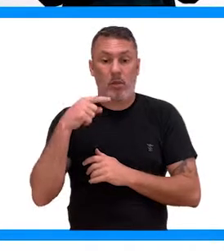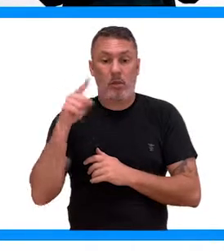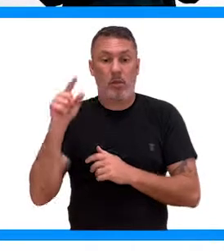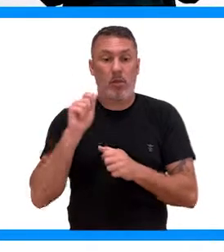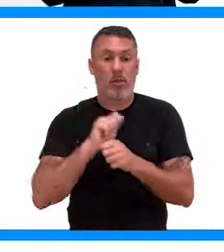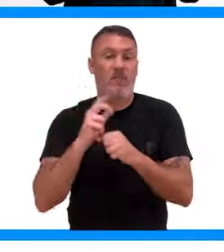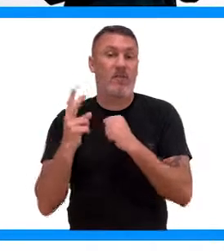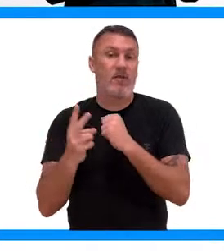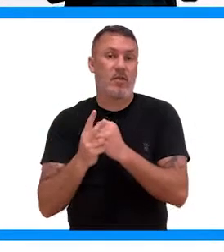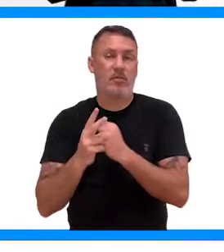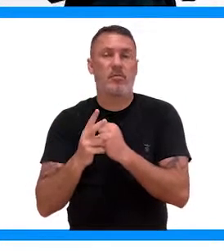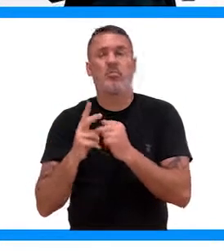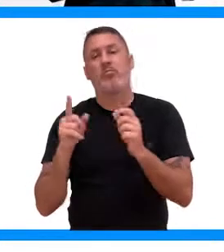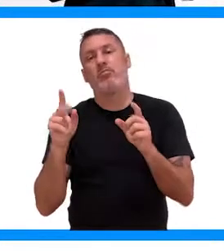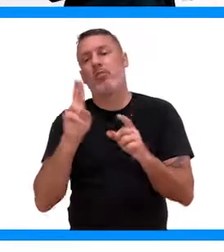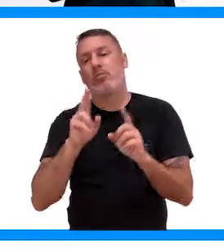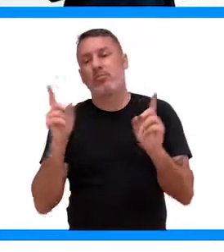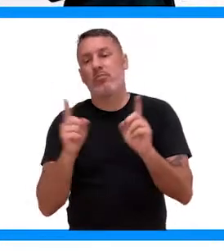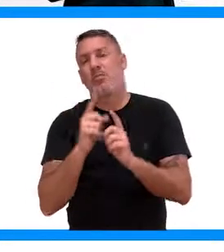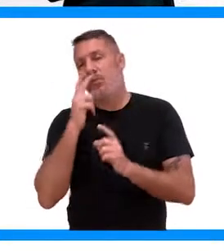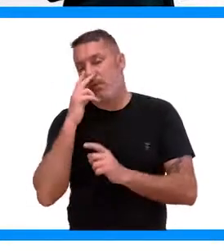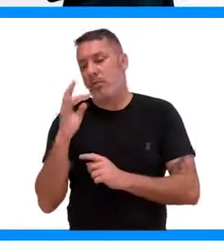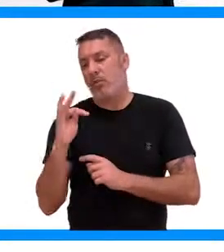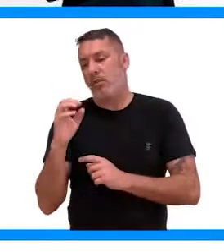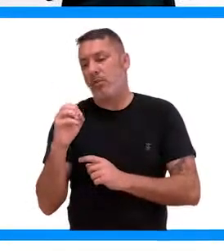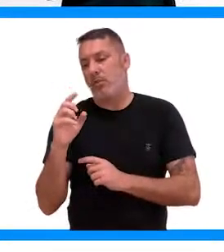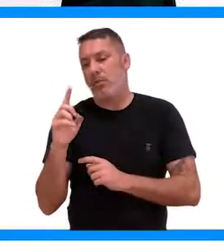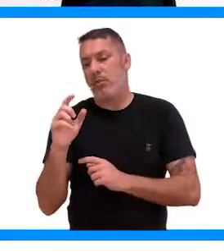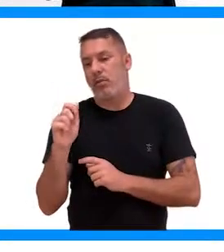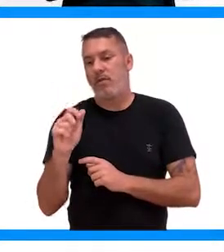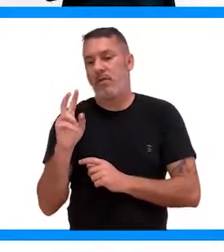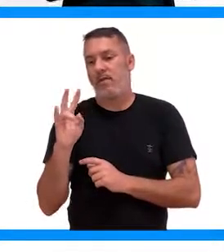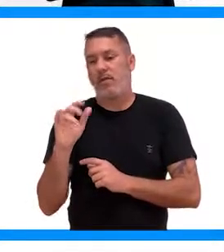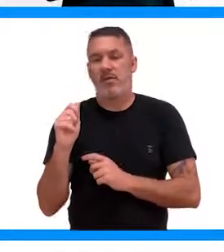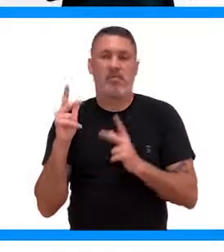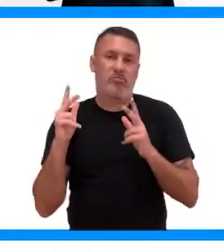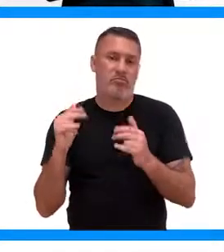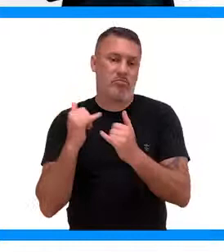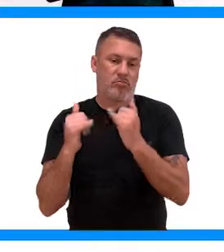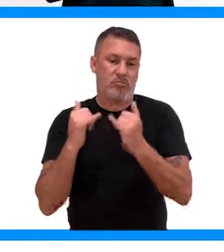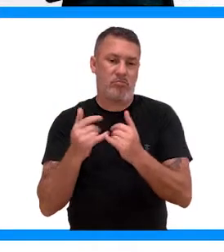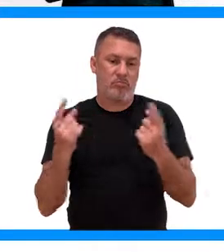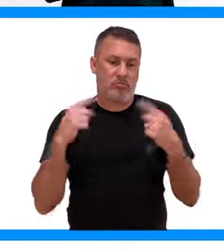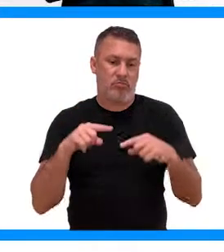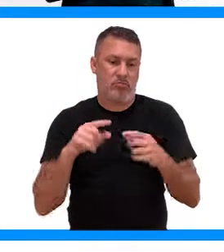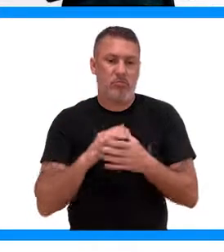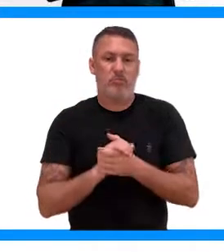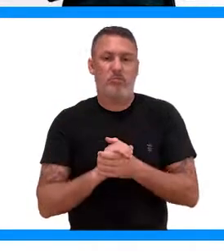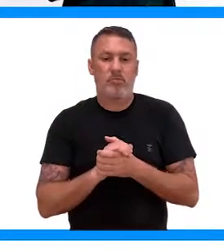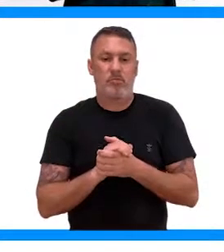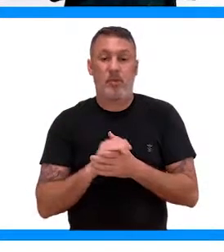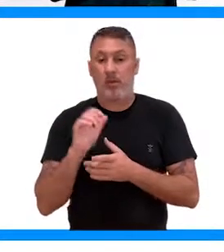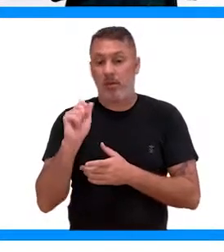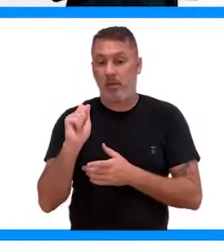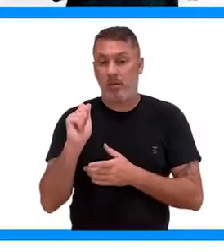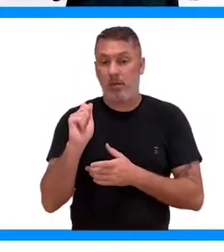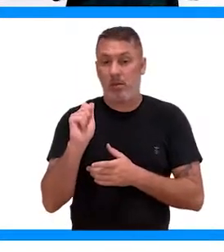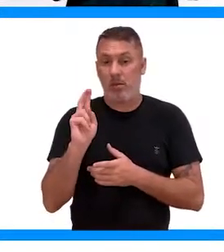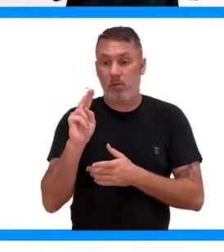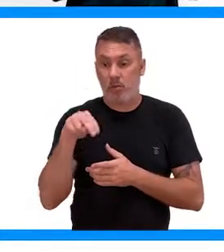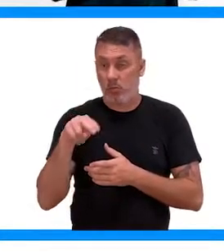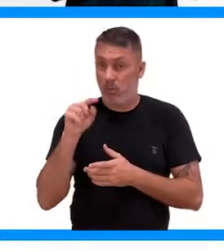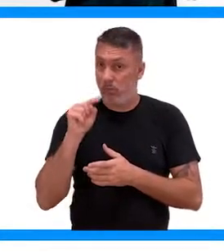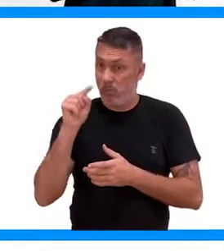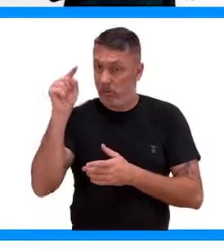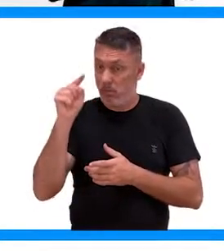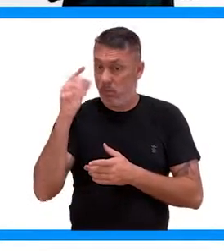aún com tilde, advérbio de tempo, podemos cambiá-lo por todavia. Aún